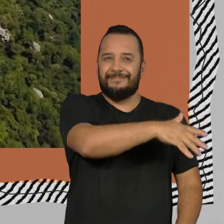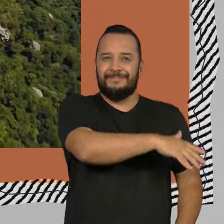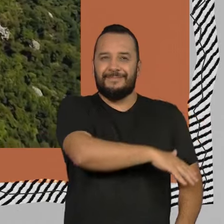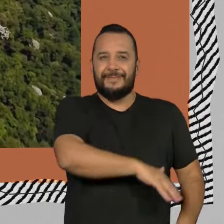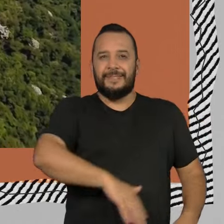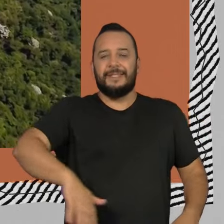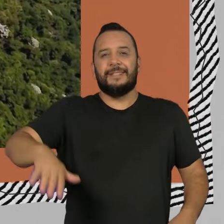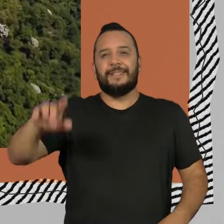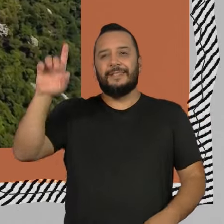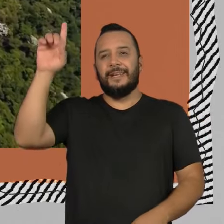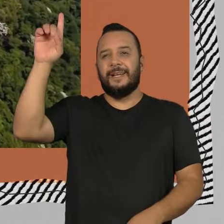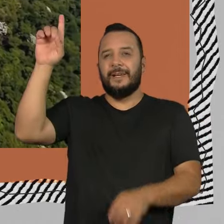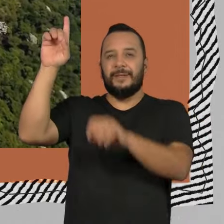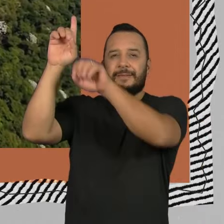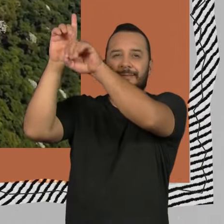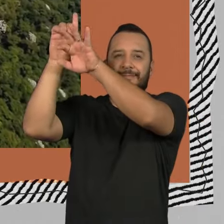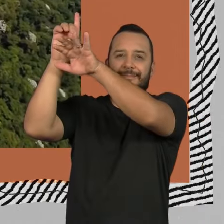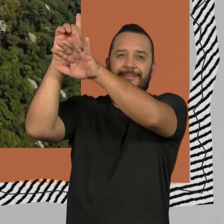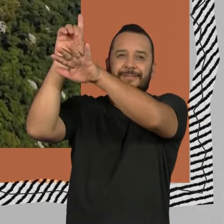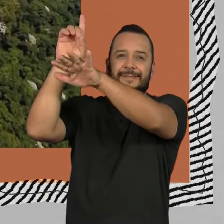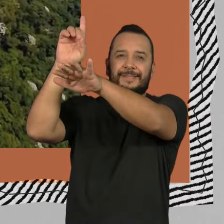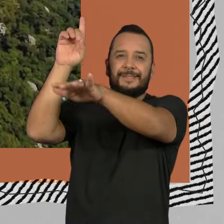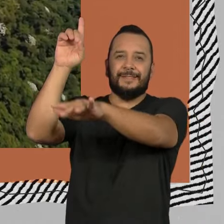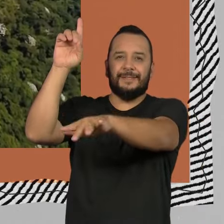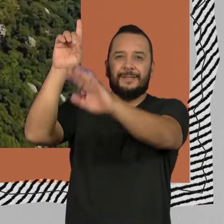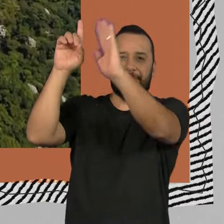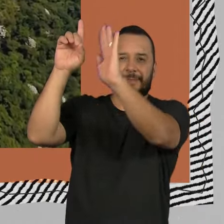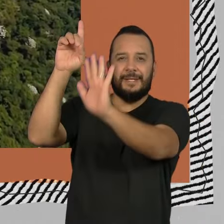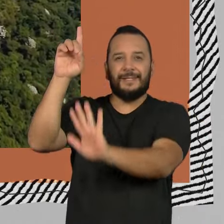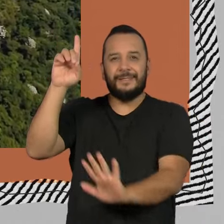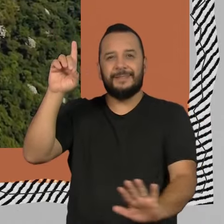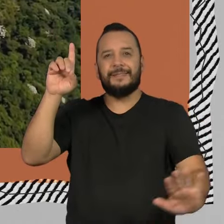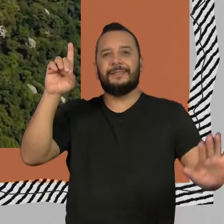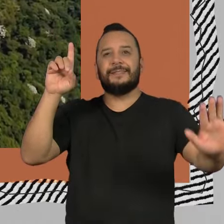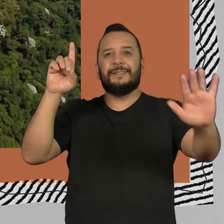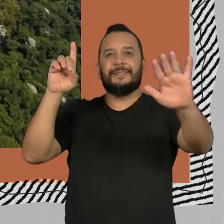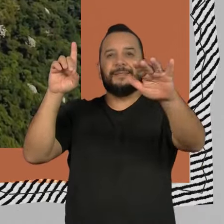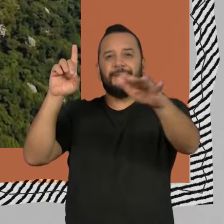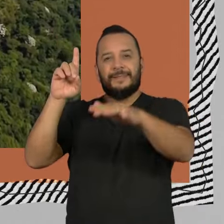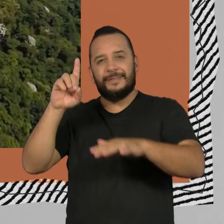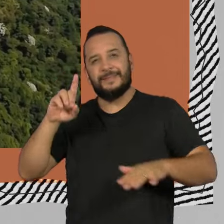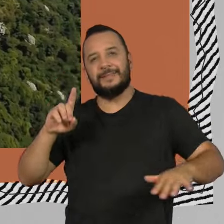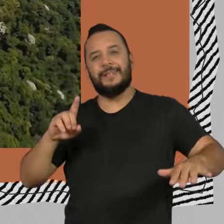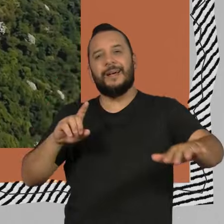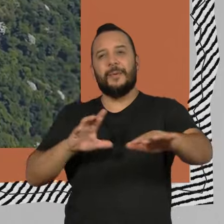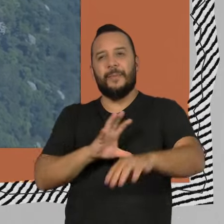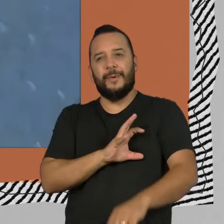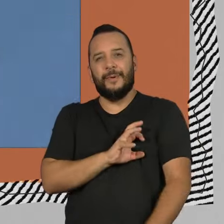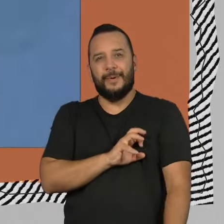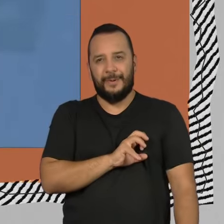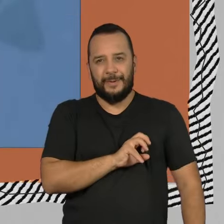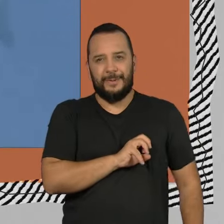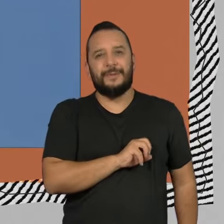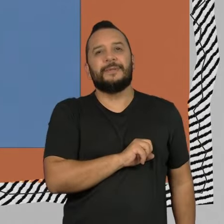a mão de Deus abençoou em terras brasileiras vou plantar